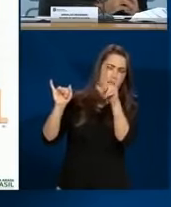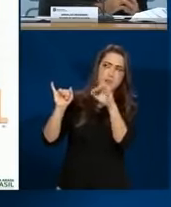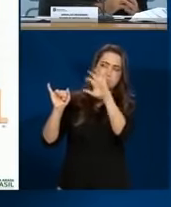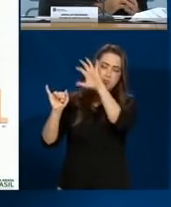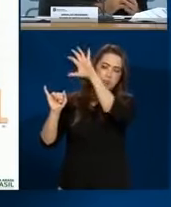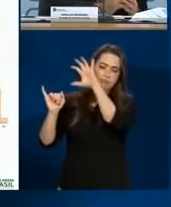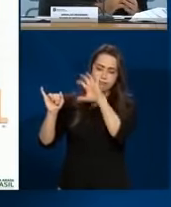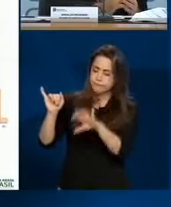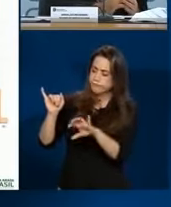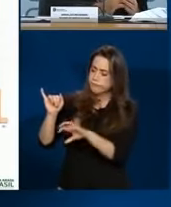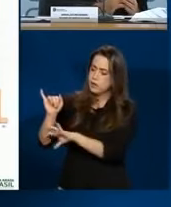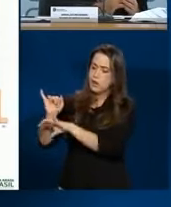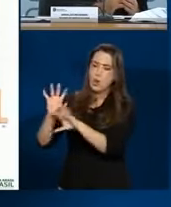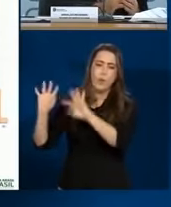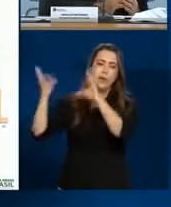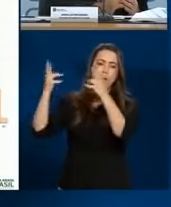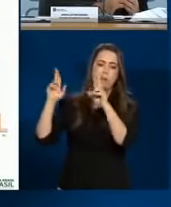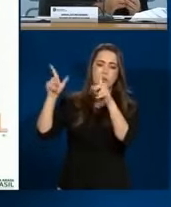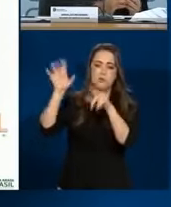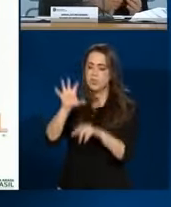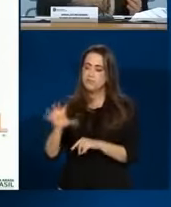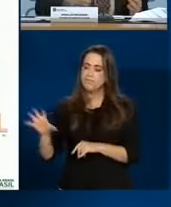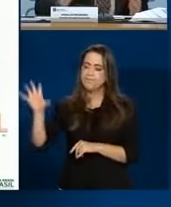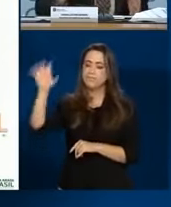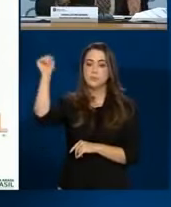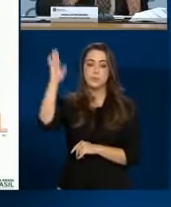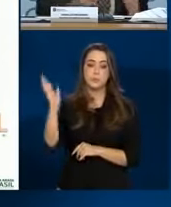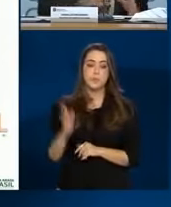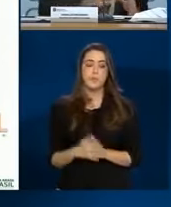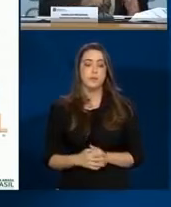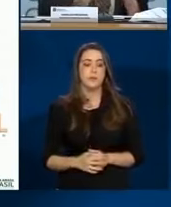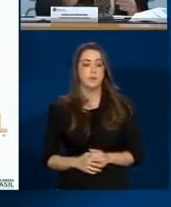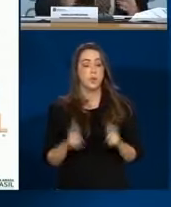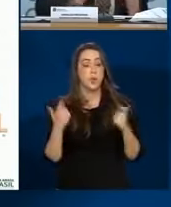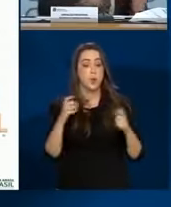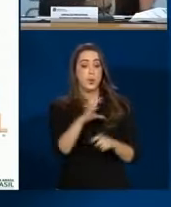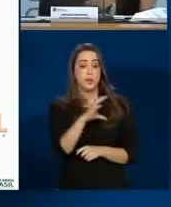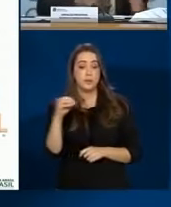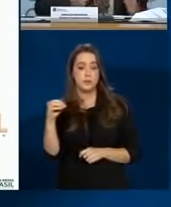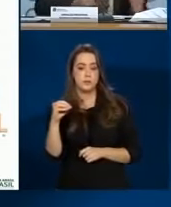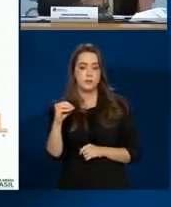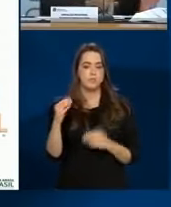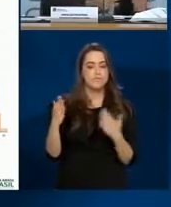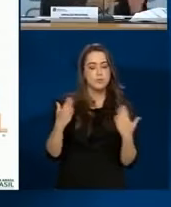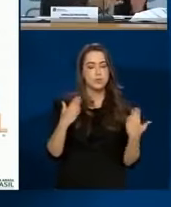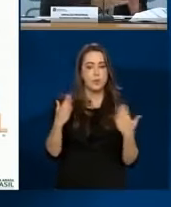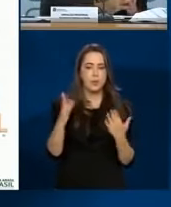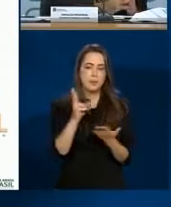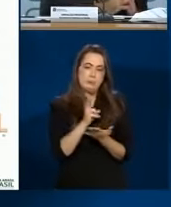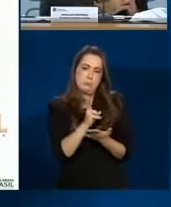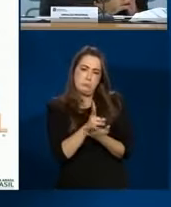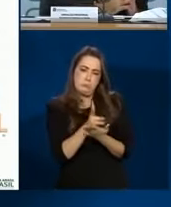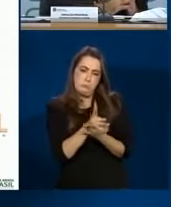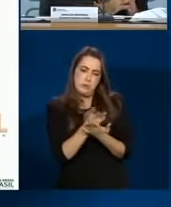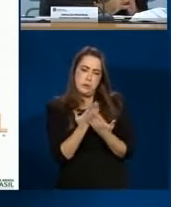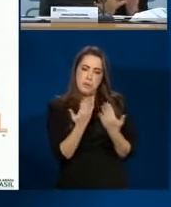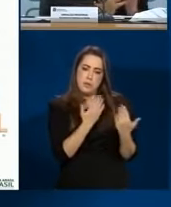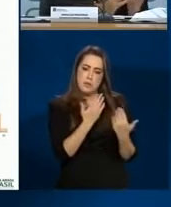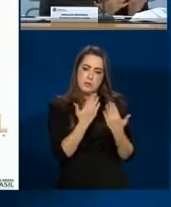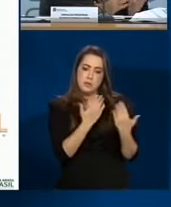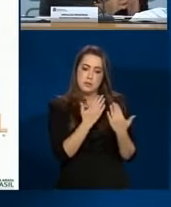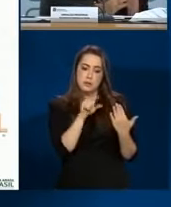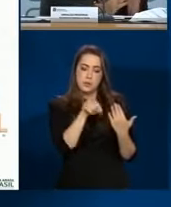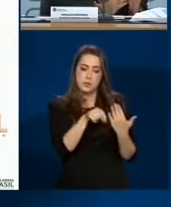estamos vivendo da pandemia. Próximo, a região centro-oeste segue mais ou menos o mesmo curso com relação ao